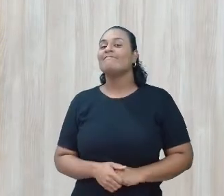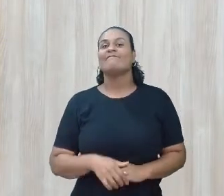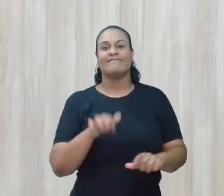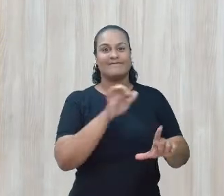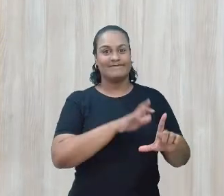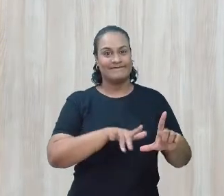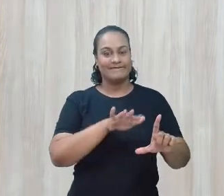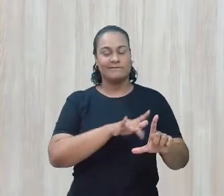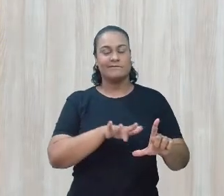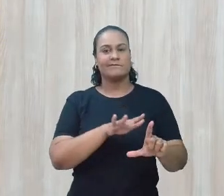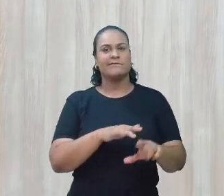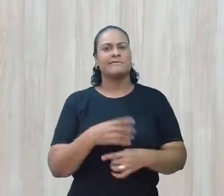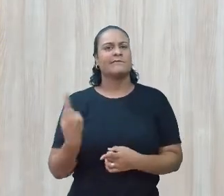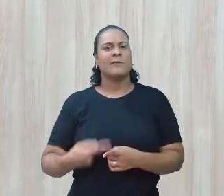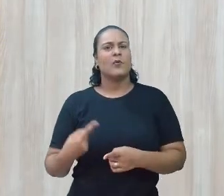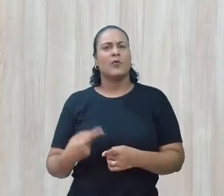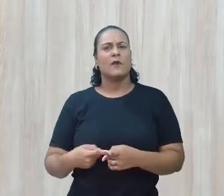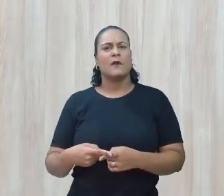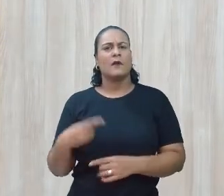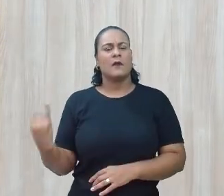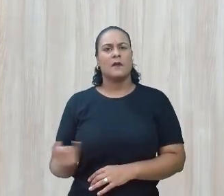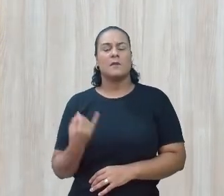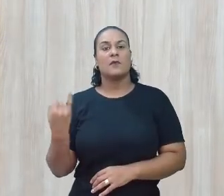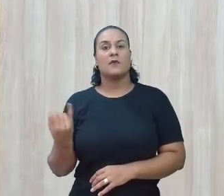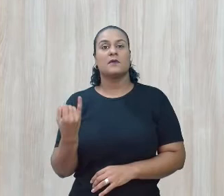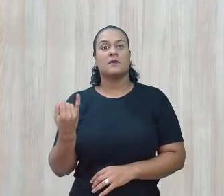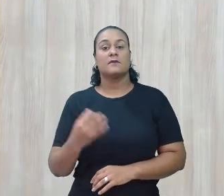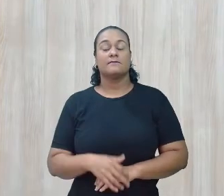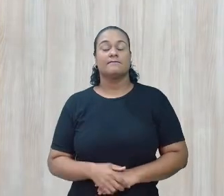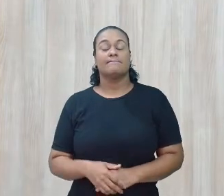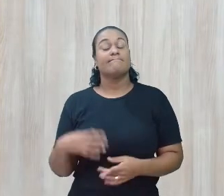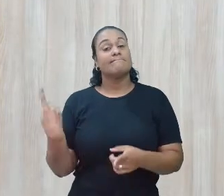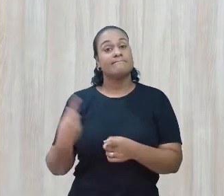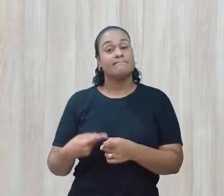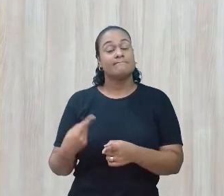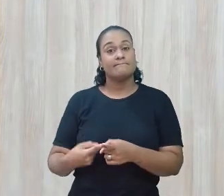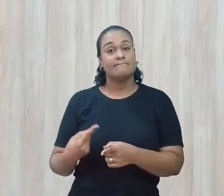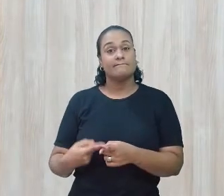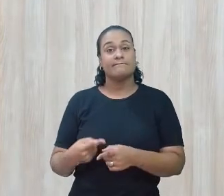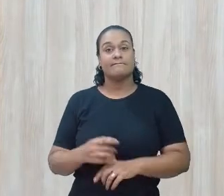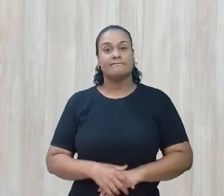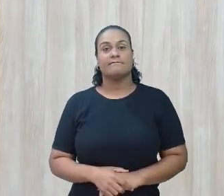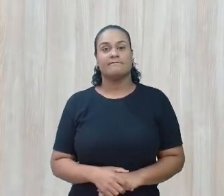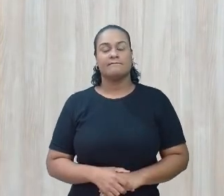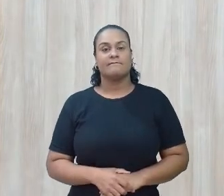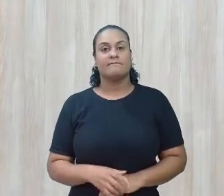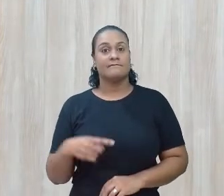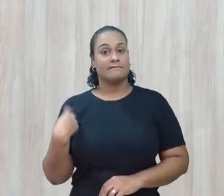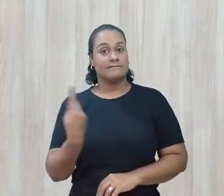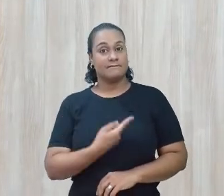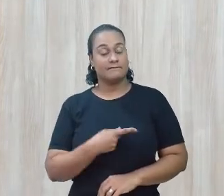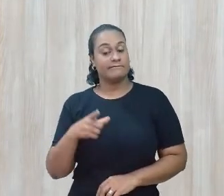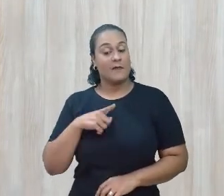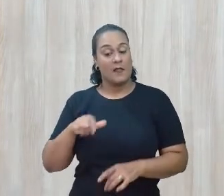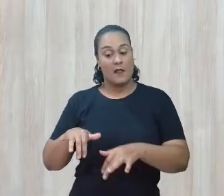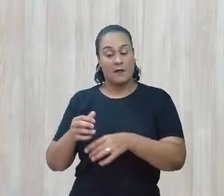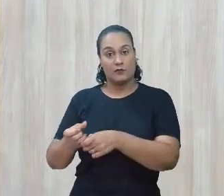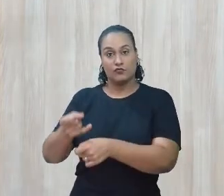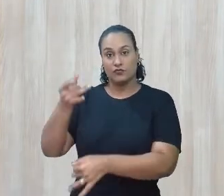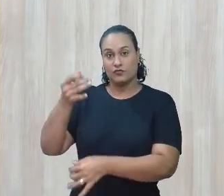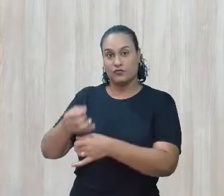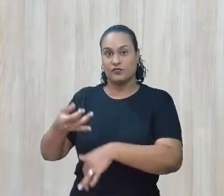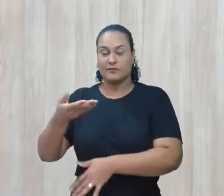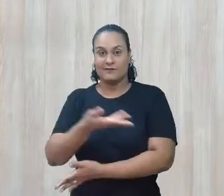certo? E aí, por que seria tão importante fazer isso? Por quê? Porque nós agora temos o chat,